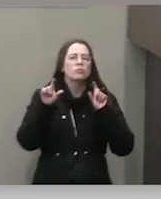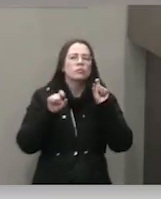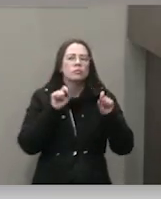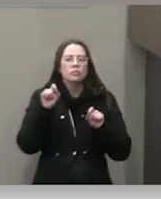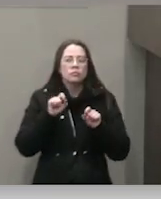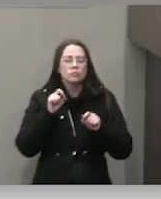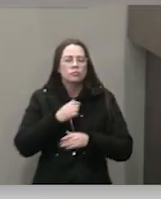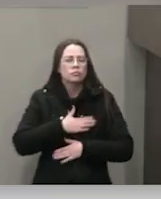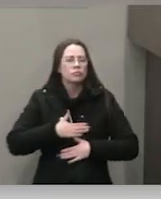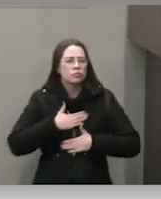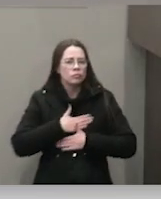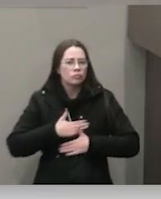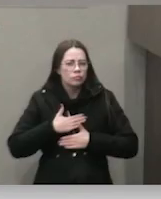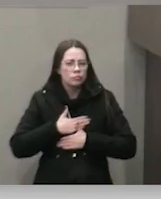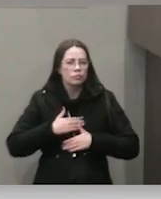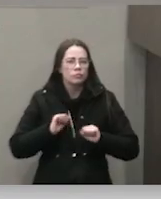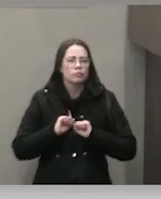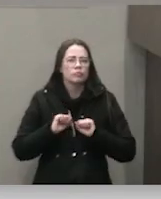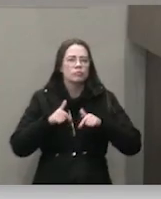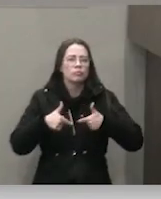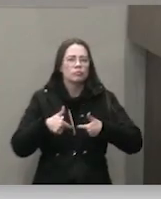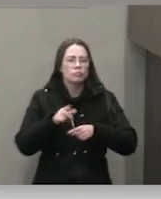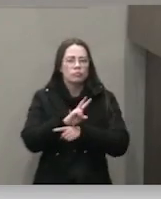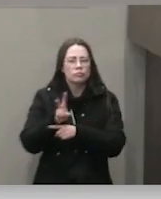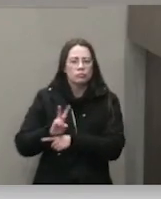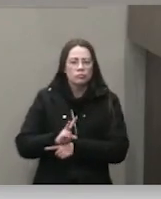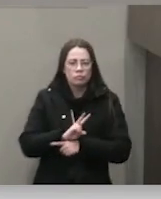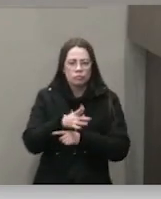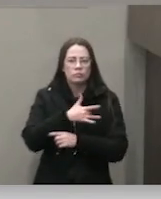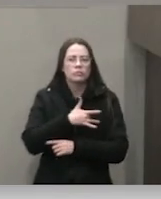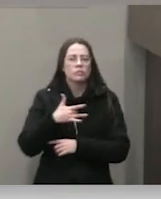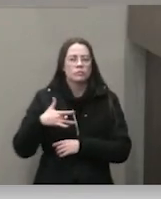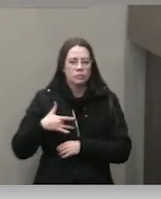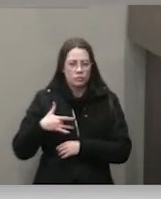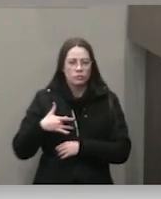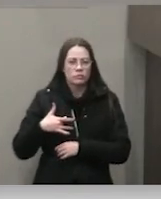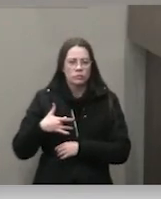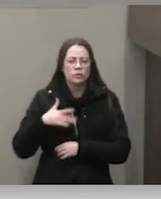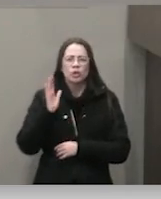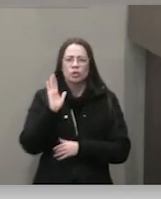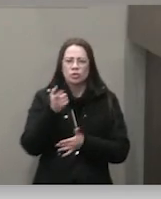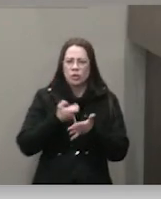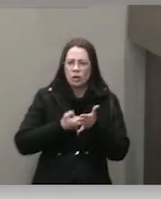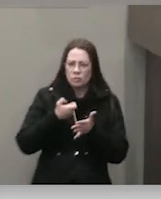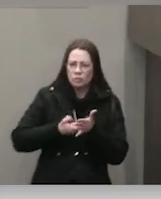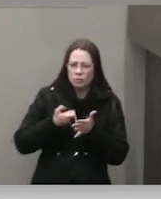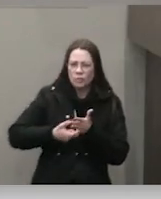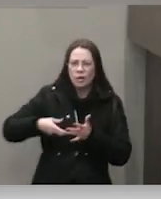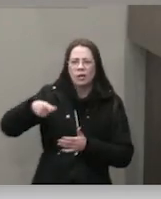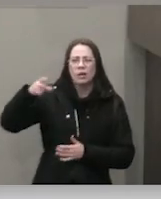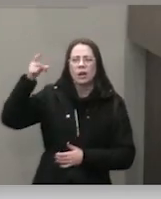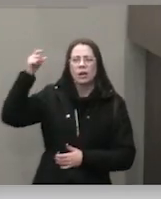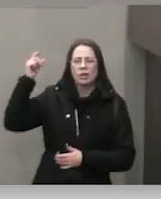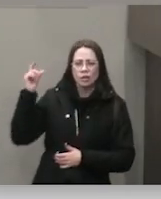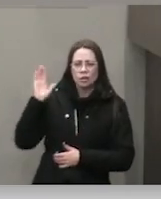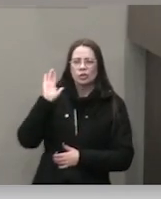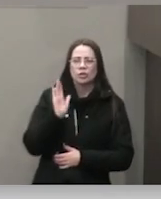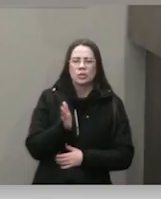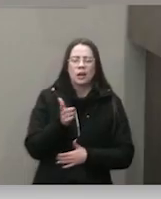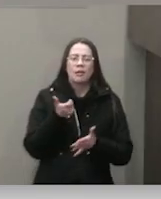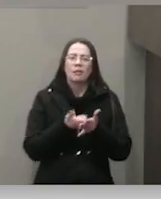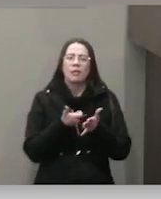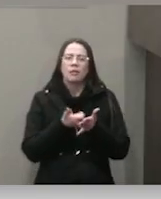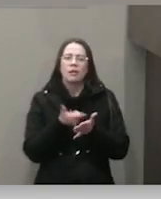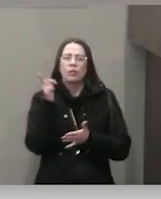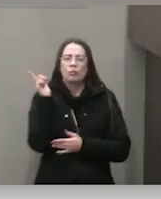do incentivo aos agentes de saúde, os agentes de endemia, é uma reivindicação antiga, sim, em insalubridade. Tá? Quando fui